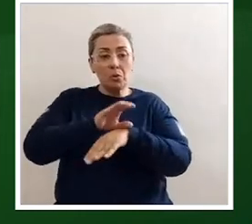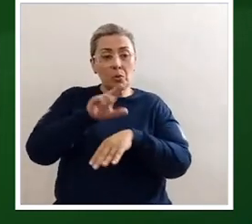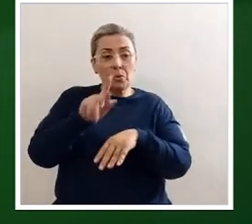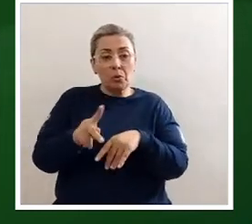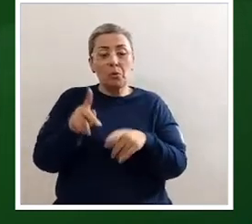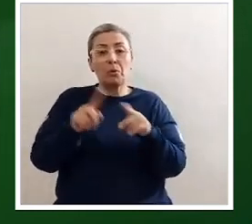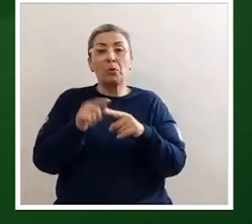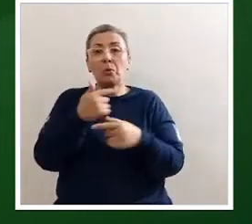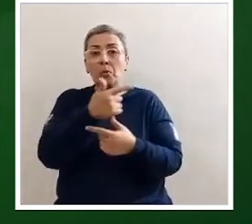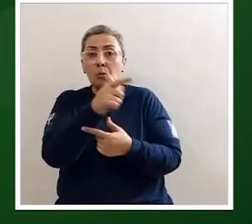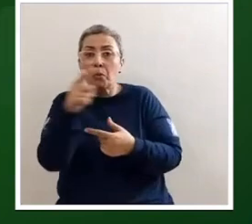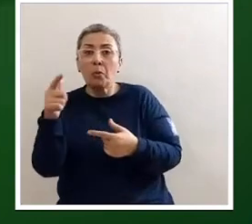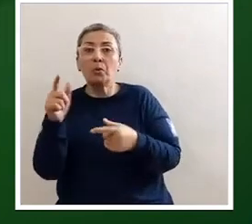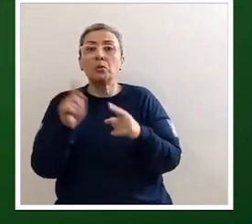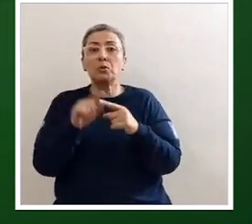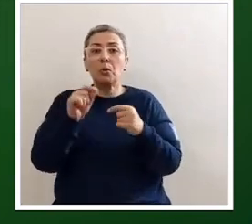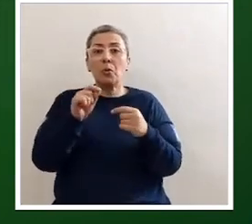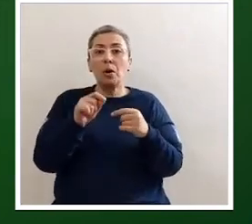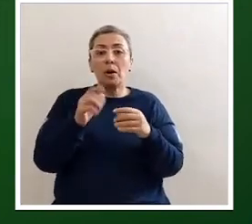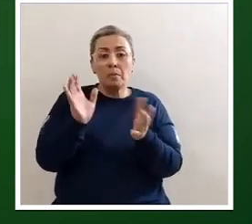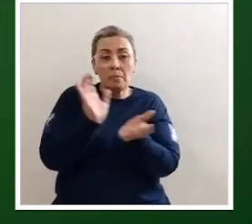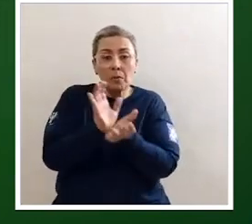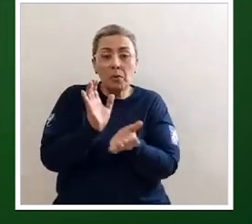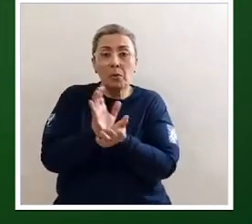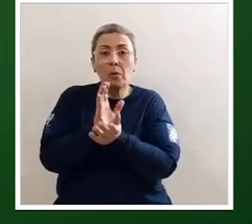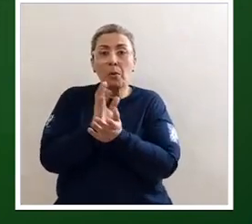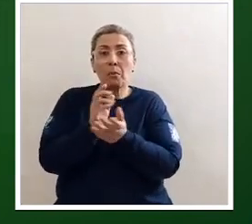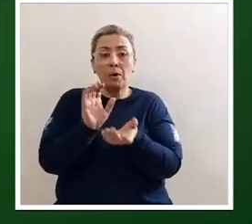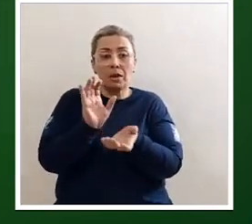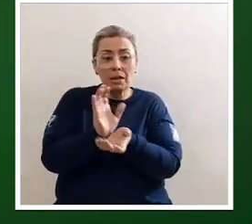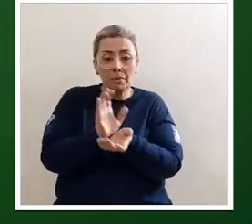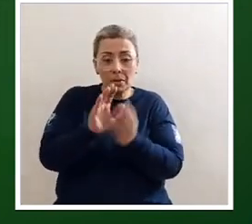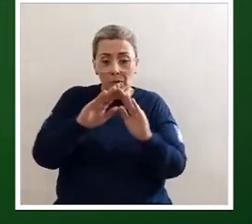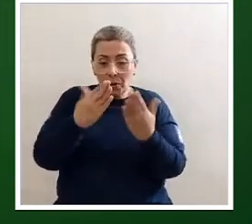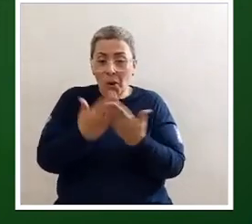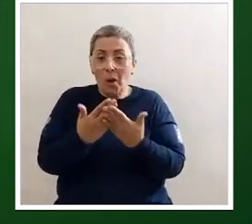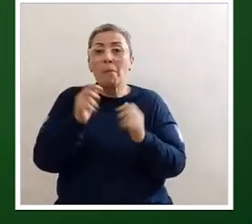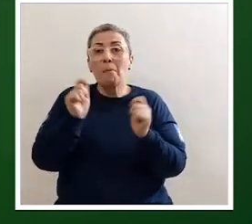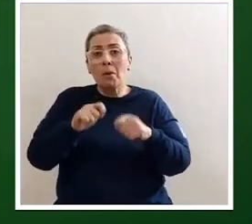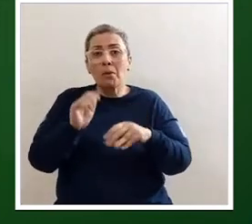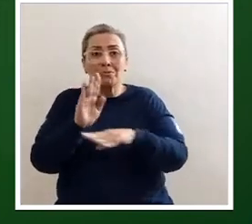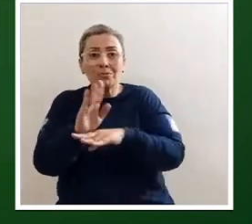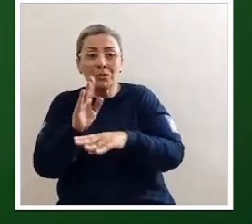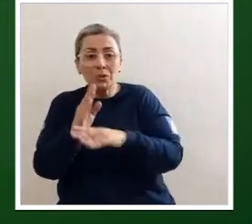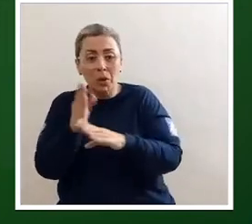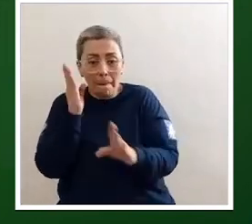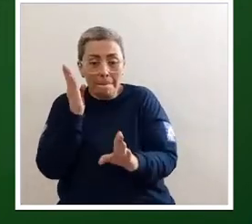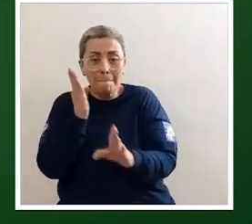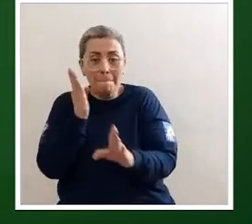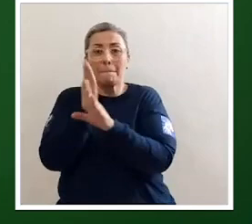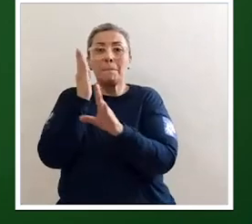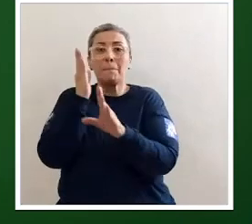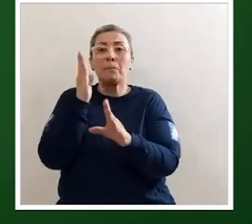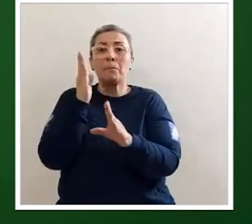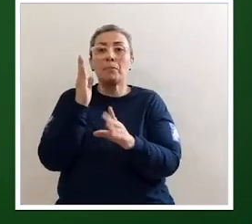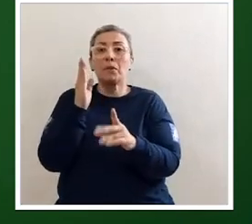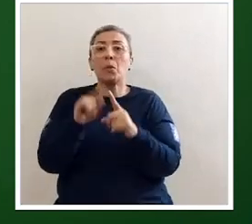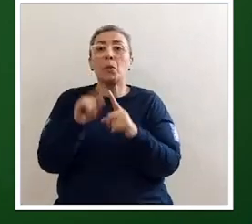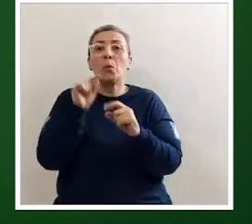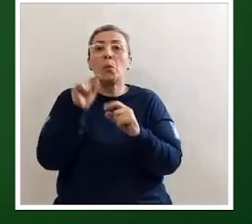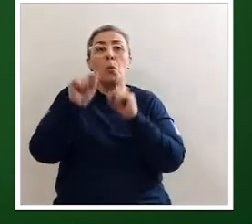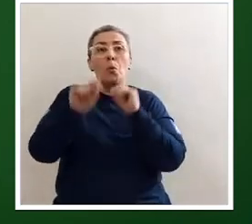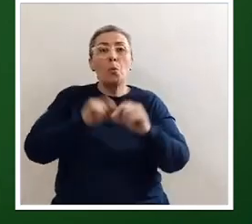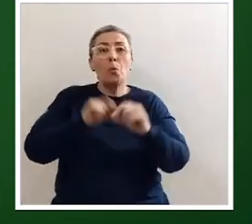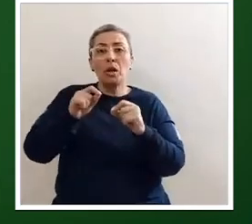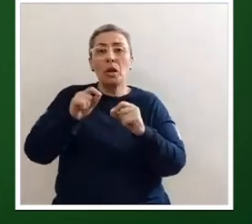dos outros membros da equipe escolar que possa ajudar nessa Identificação do que o nosso